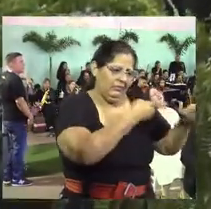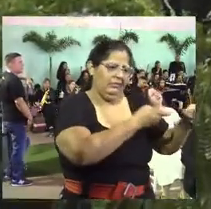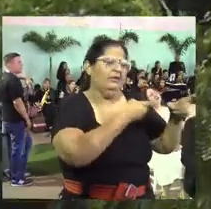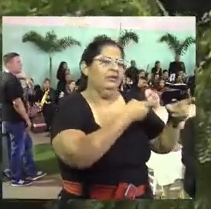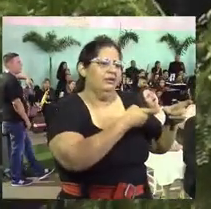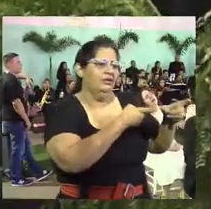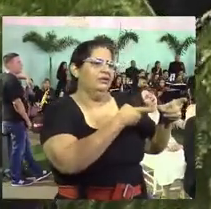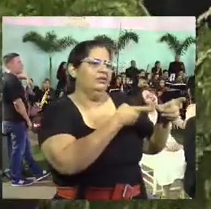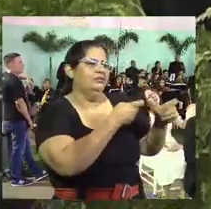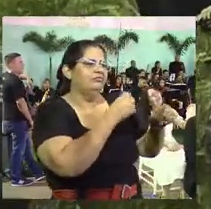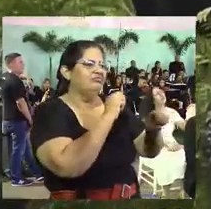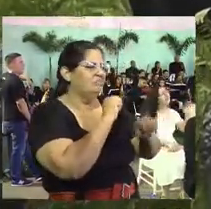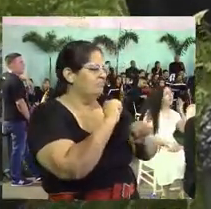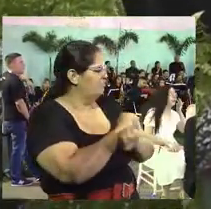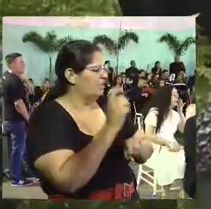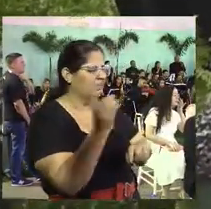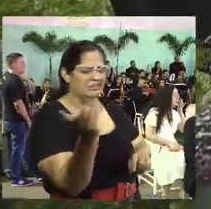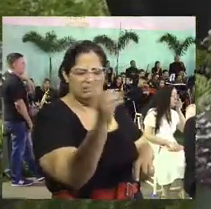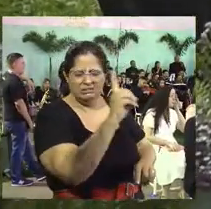valeu